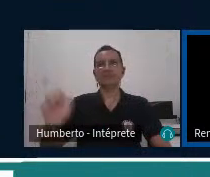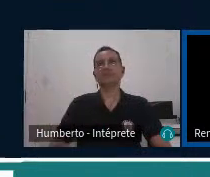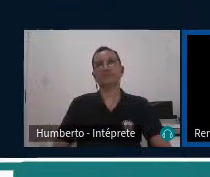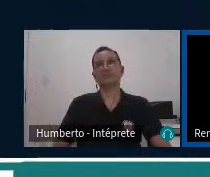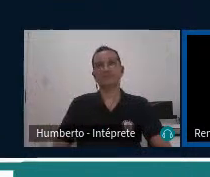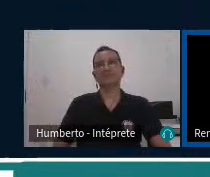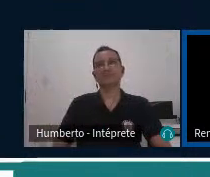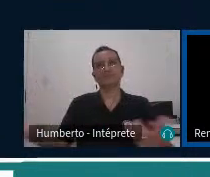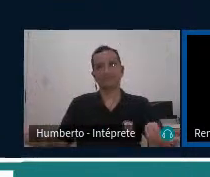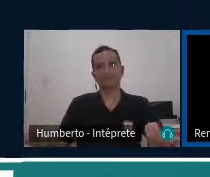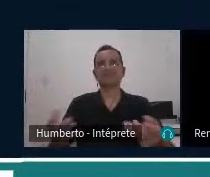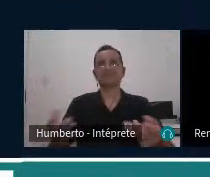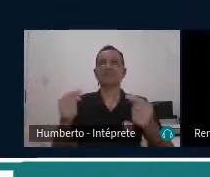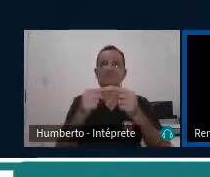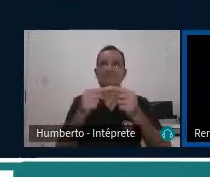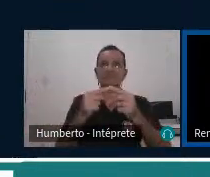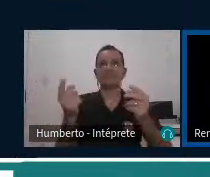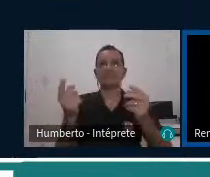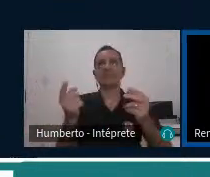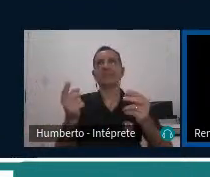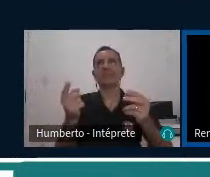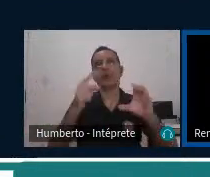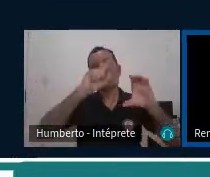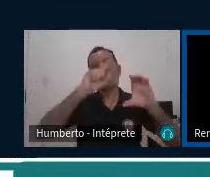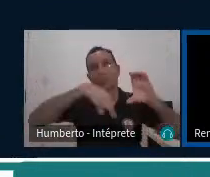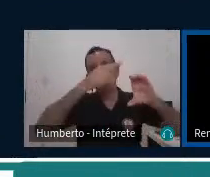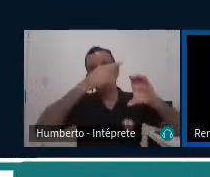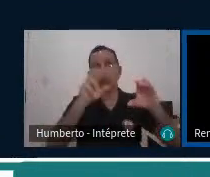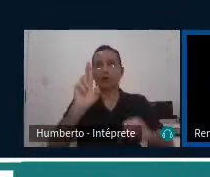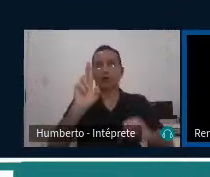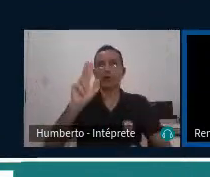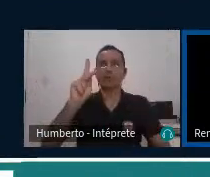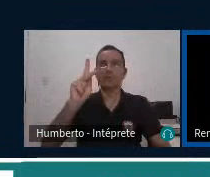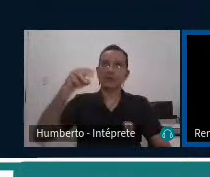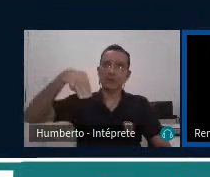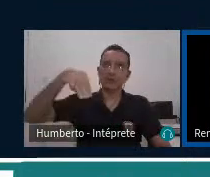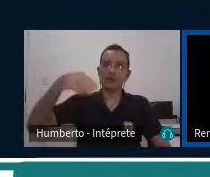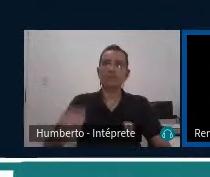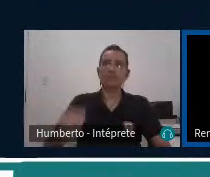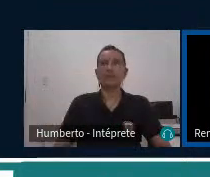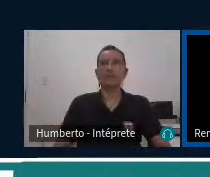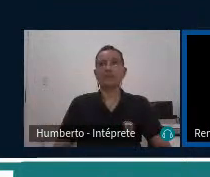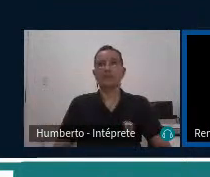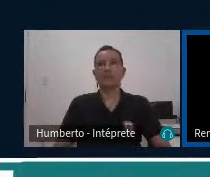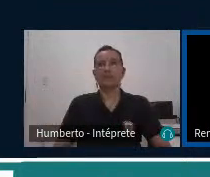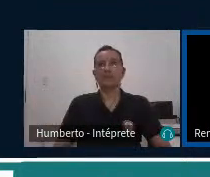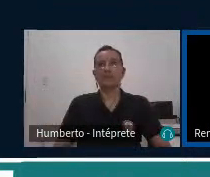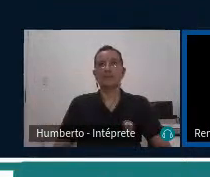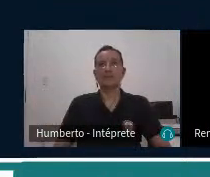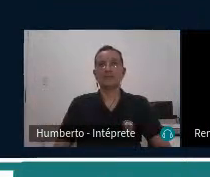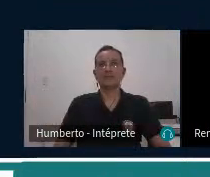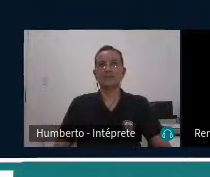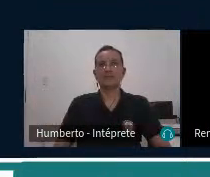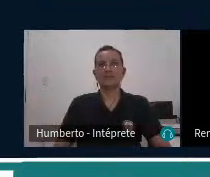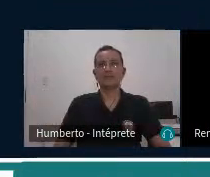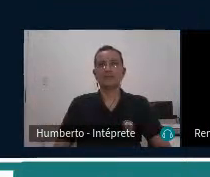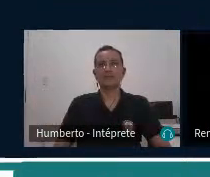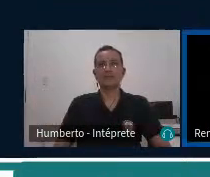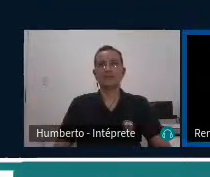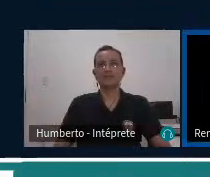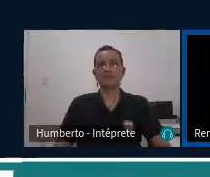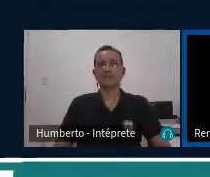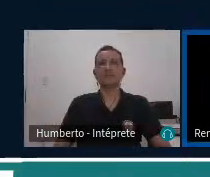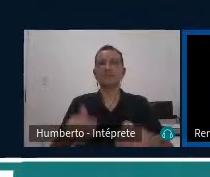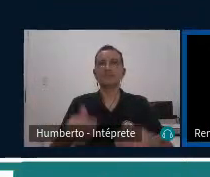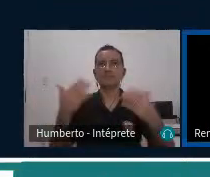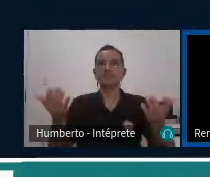comprimento, milímetros, então a gente vai ter 101 milímetros por segundo, é como chegou na roda. Mas aí a